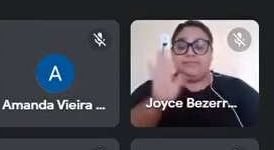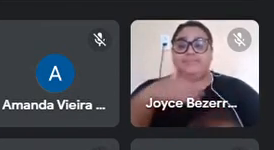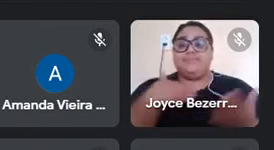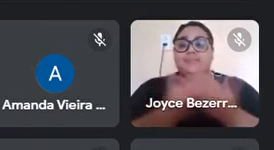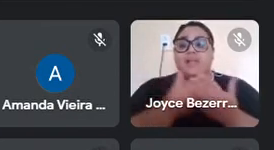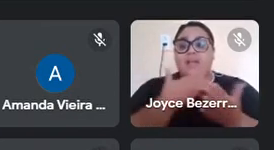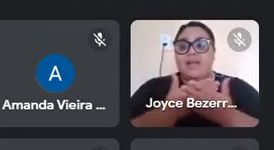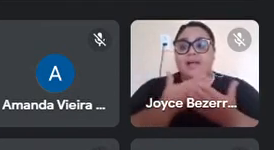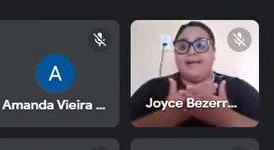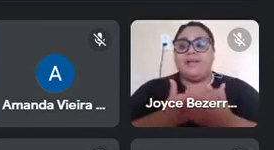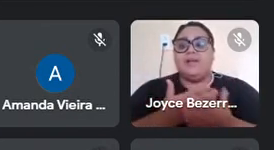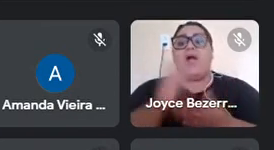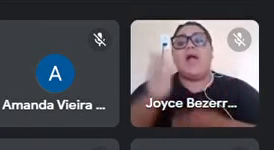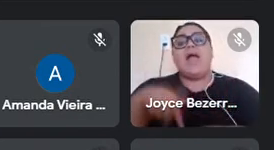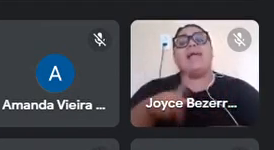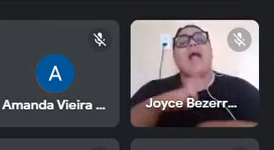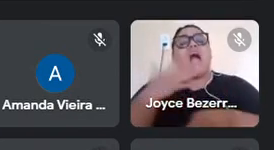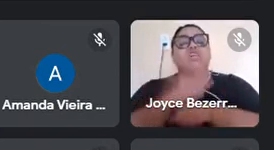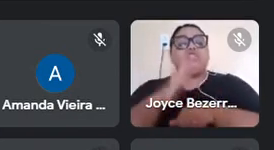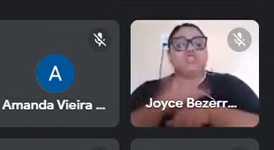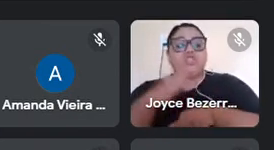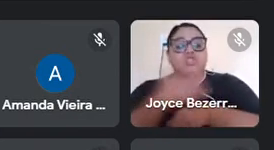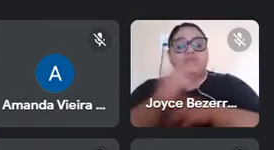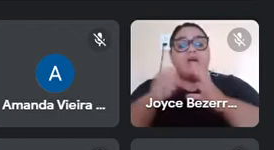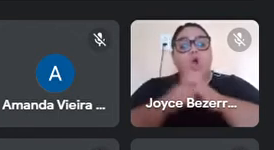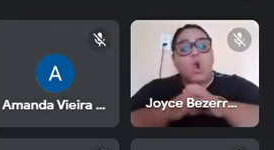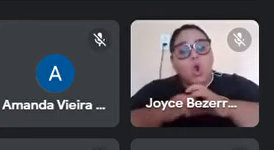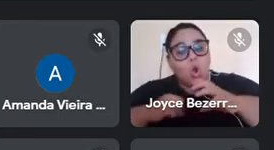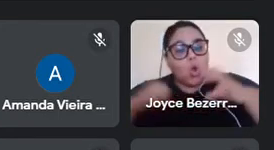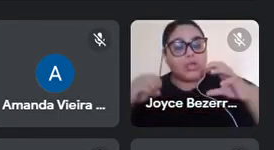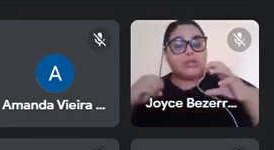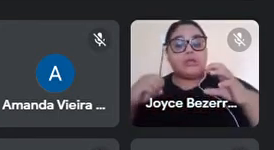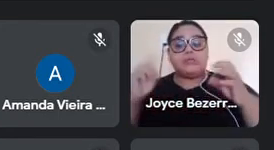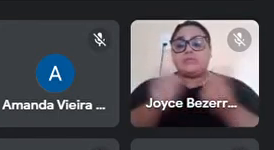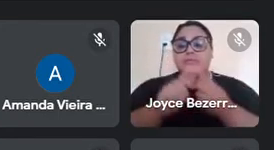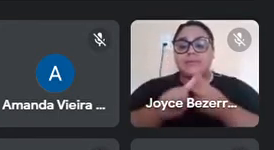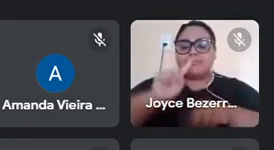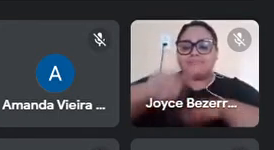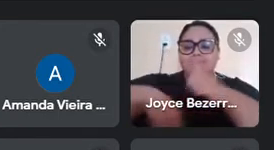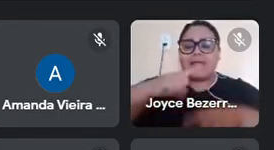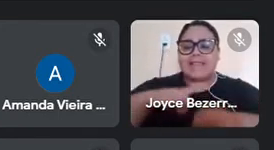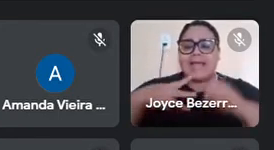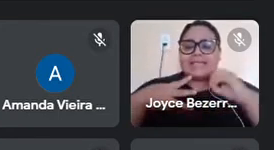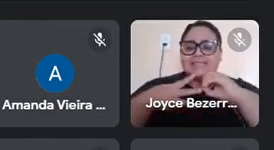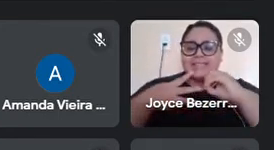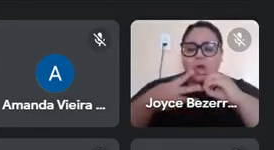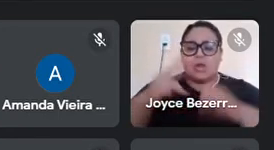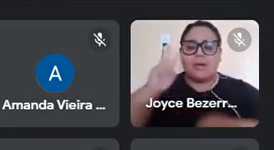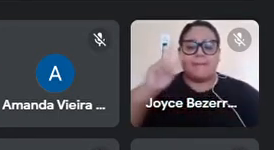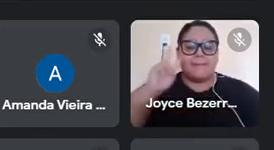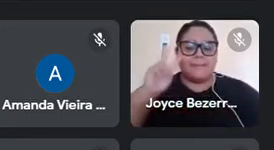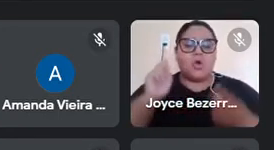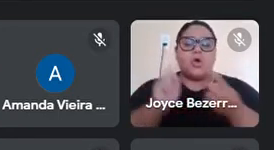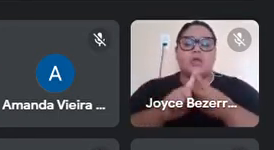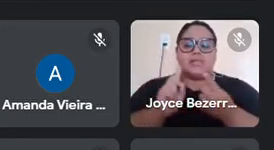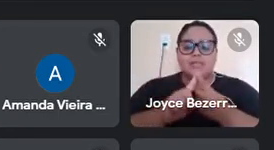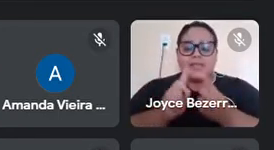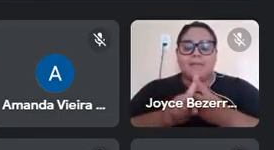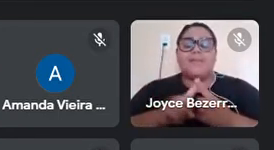linfócitos. Ativa, expansão clonal, depois gerar células de memória, e assim a gente